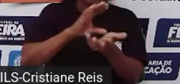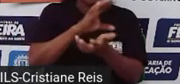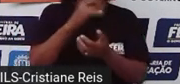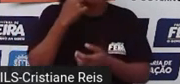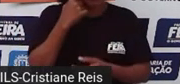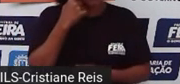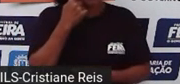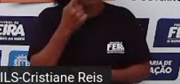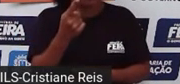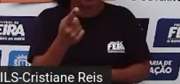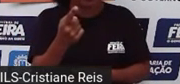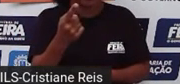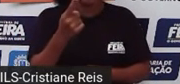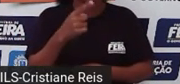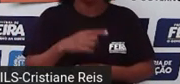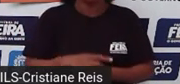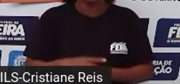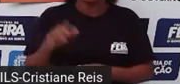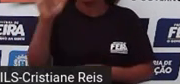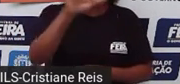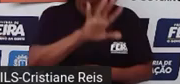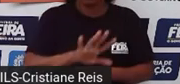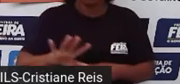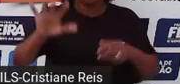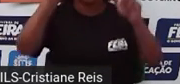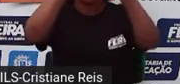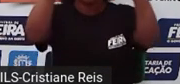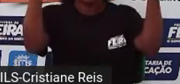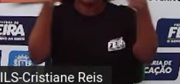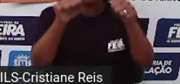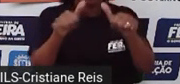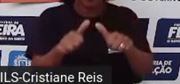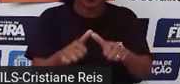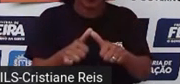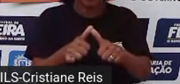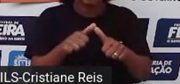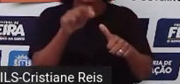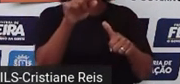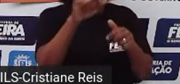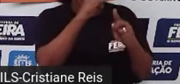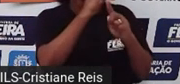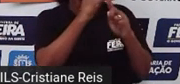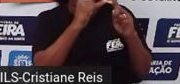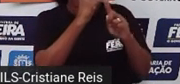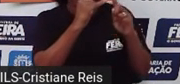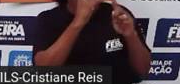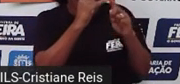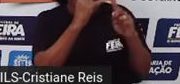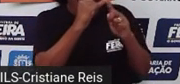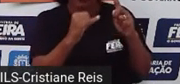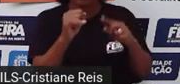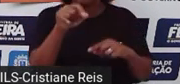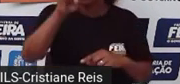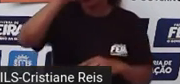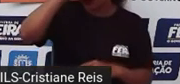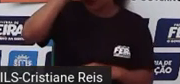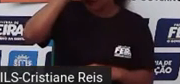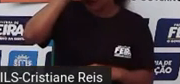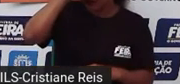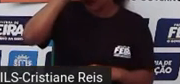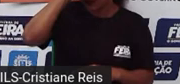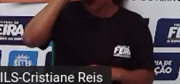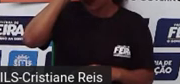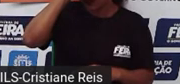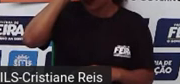pela está vendo aqui né Toda essa área aqui aqui da África a gente pega esse pedacinho aqui né do Egito né